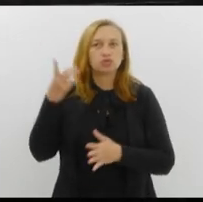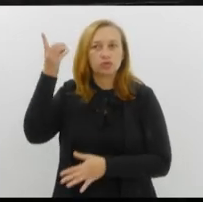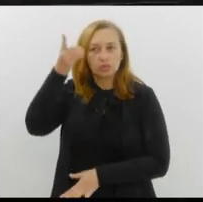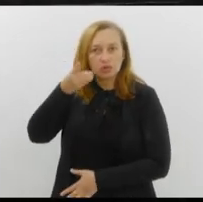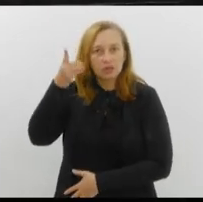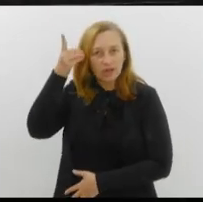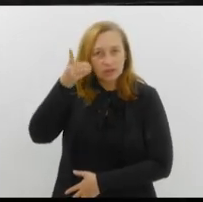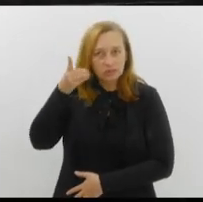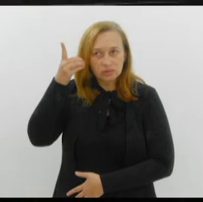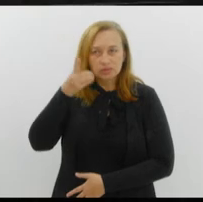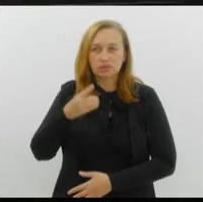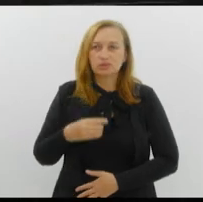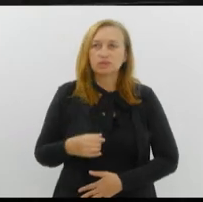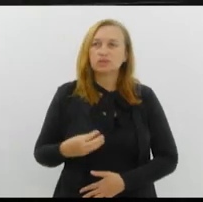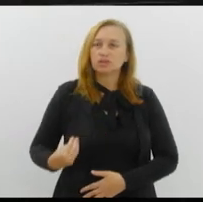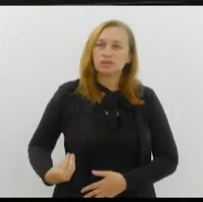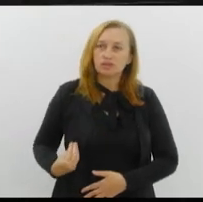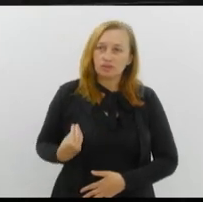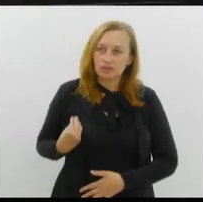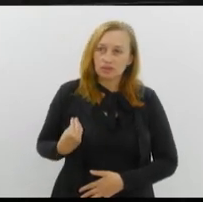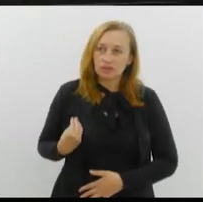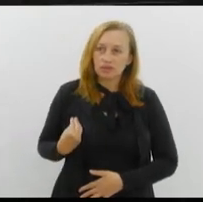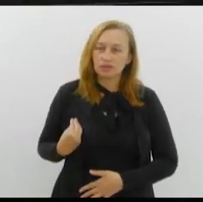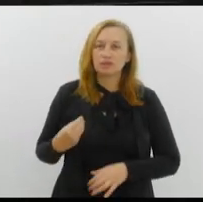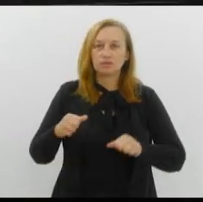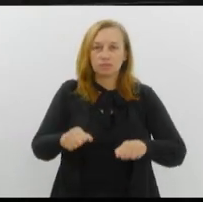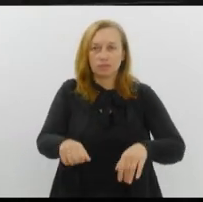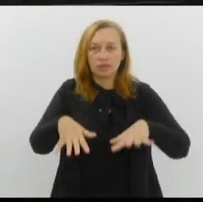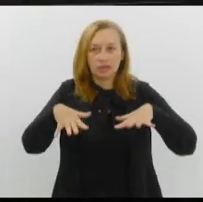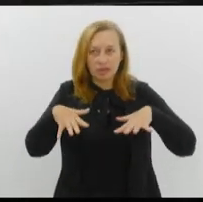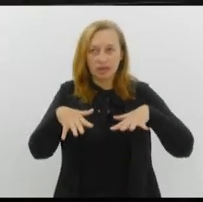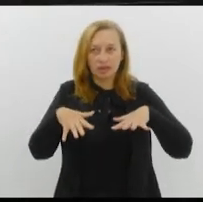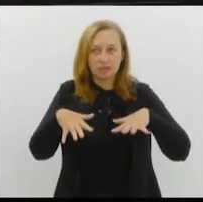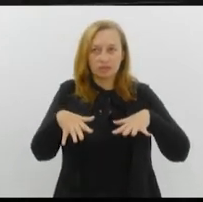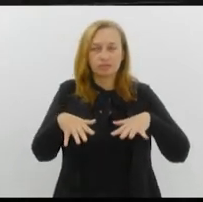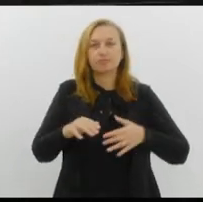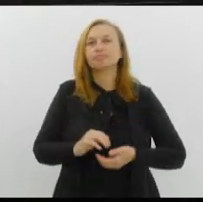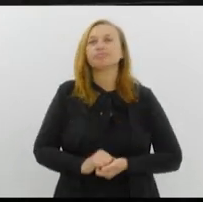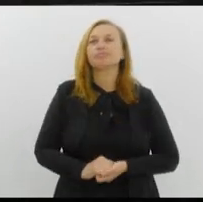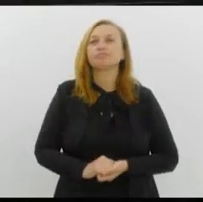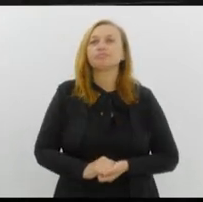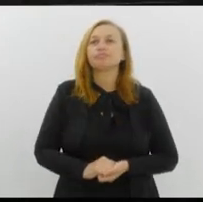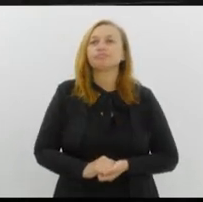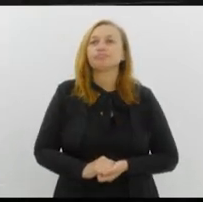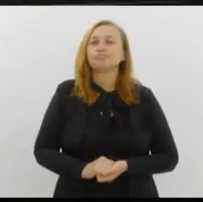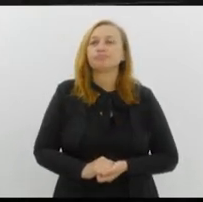deputados presentes em plenário,